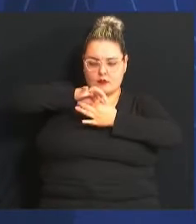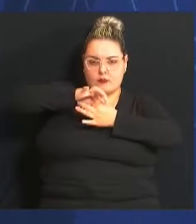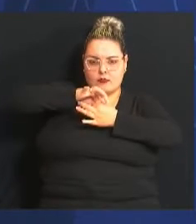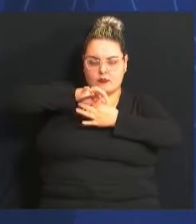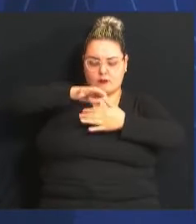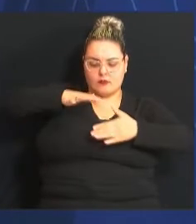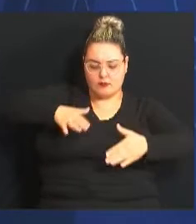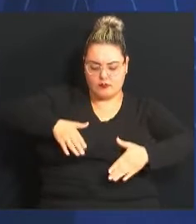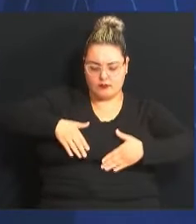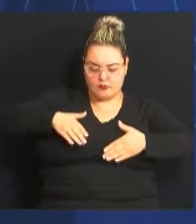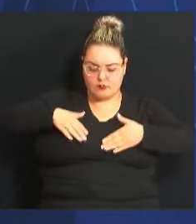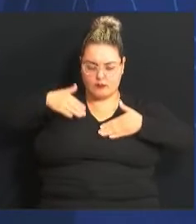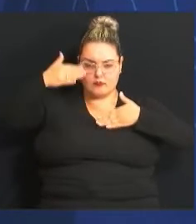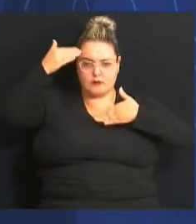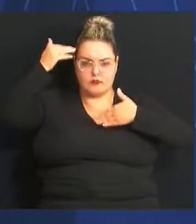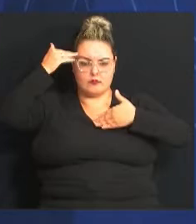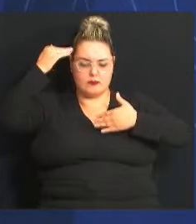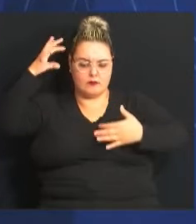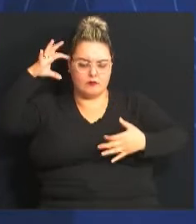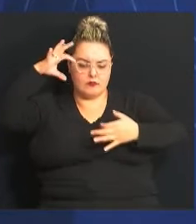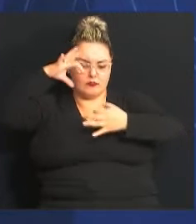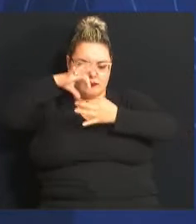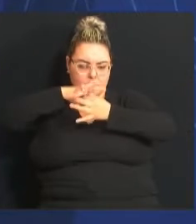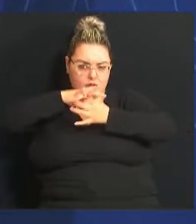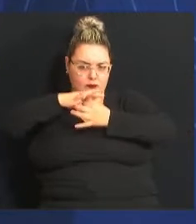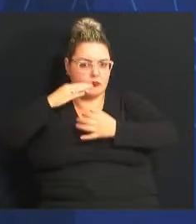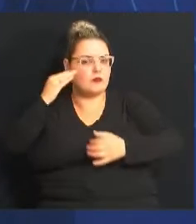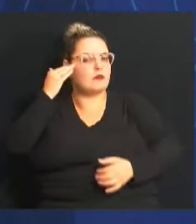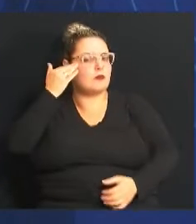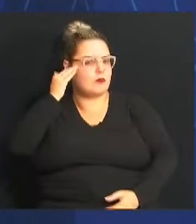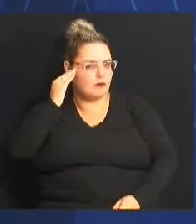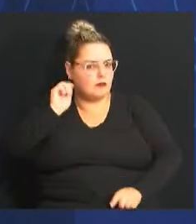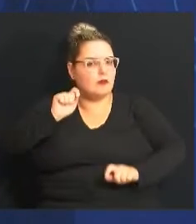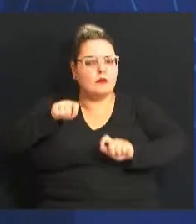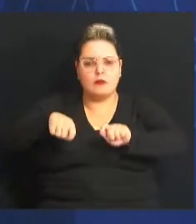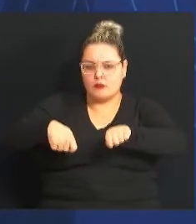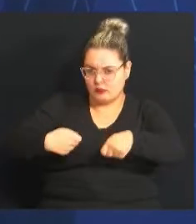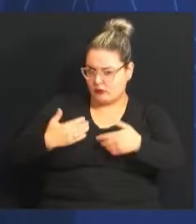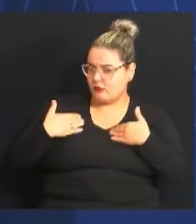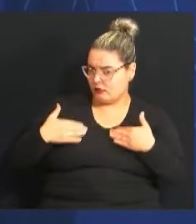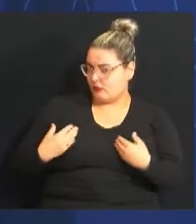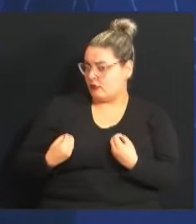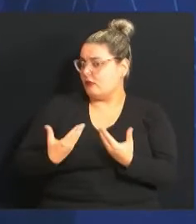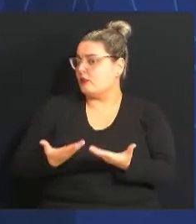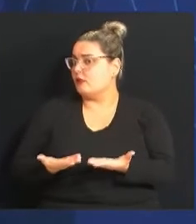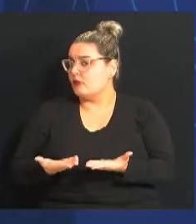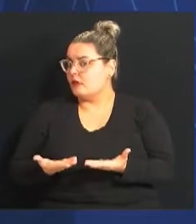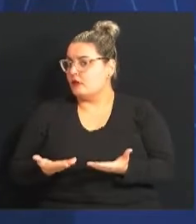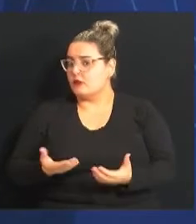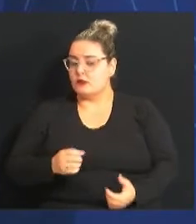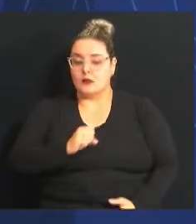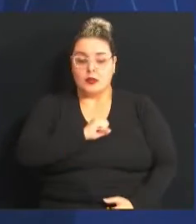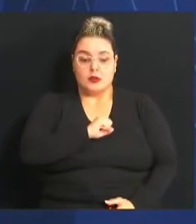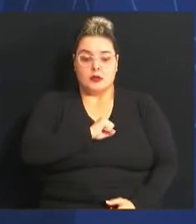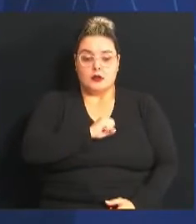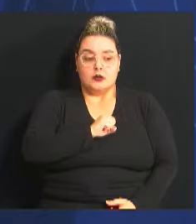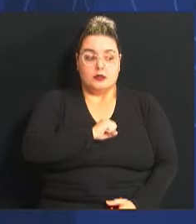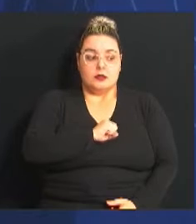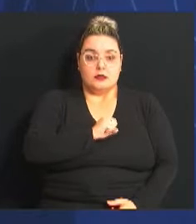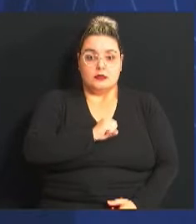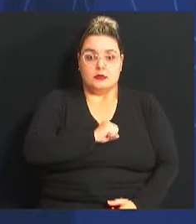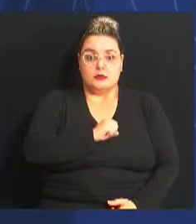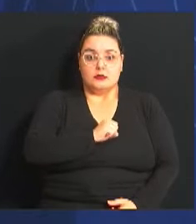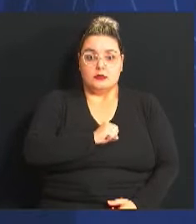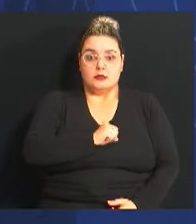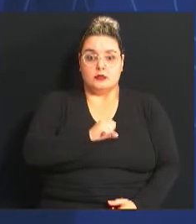e mente? Entende os sinais que o corpo dá quando, por exemplo, o coração acelera enquanto a mente